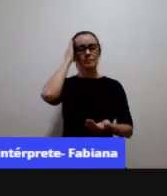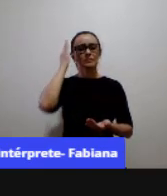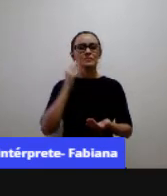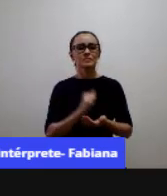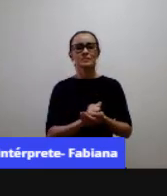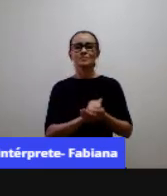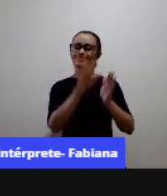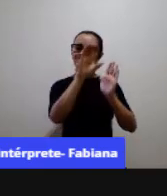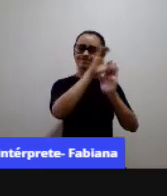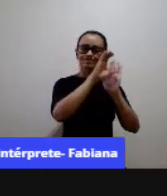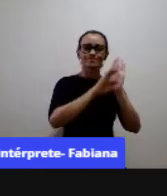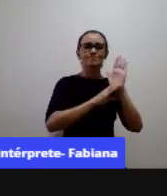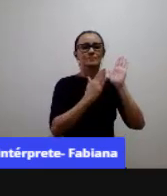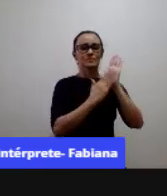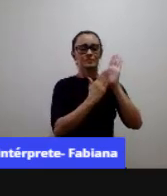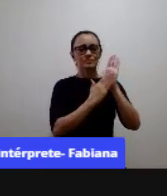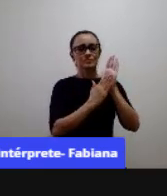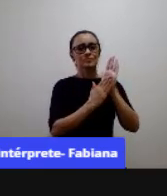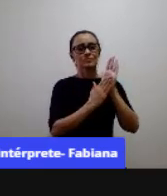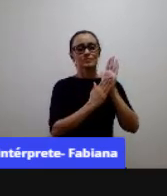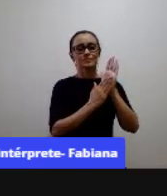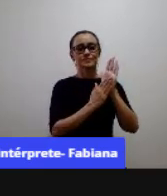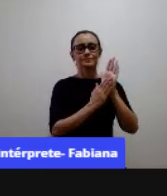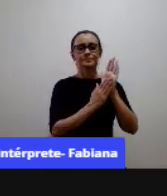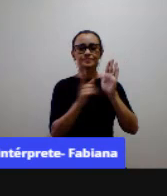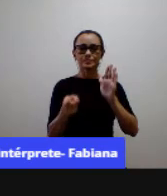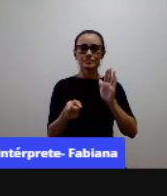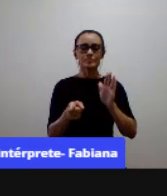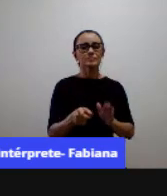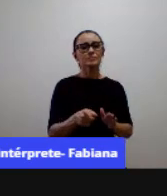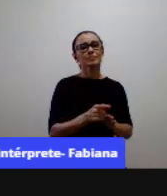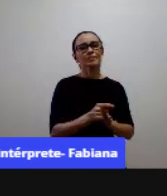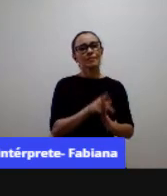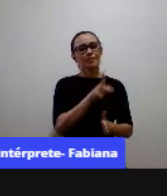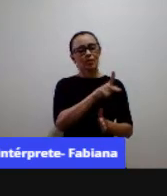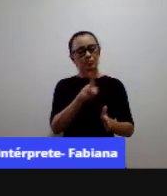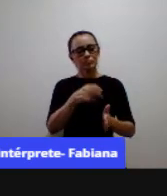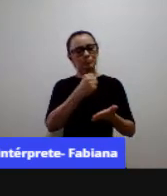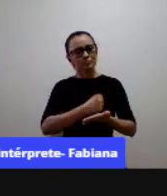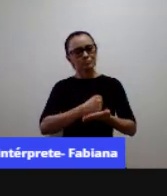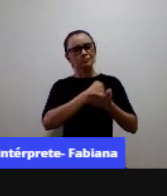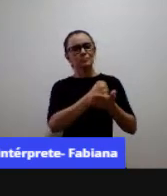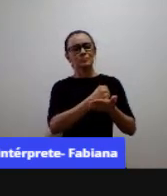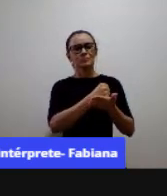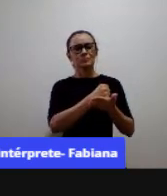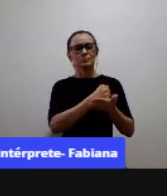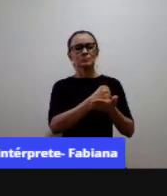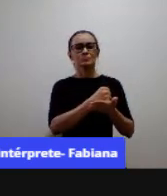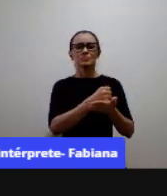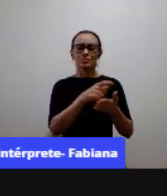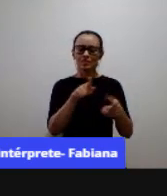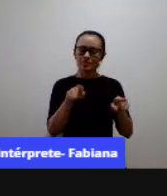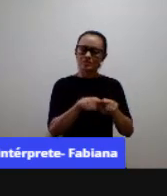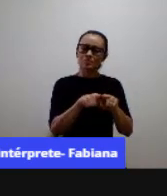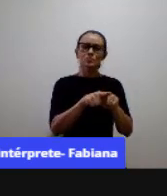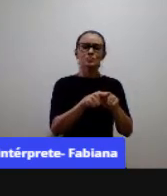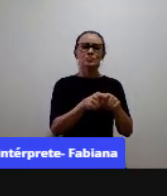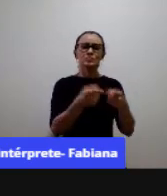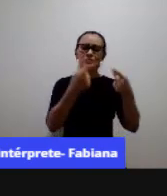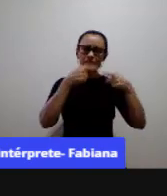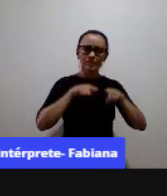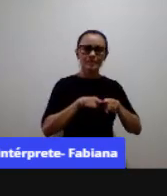professor ali de apoio, então, auxilia ele na questão de estratégia, metodológica, então, esse